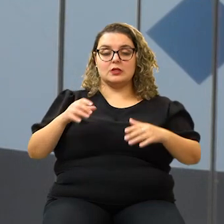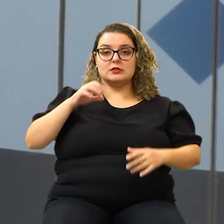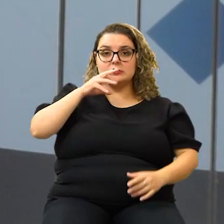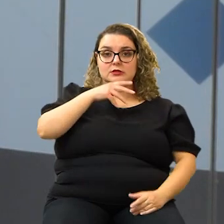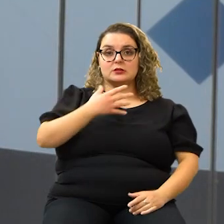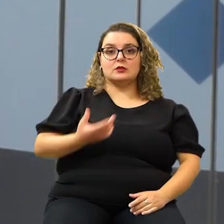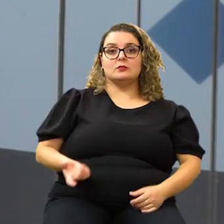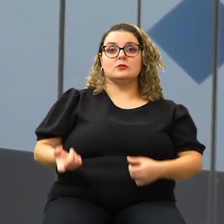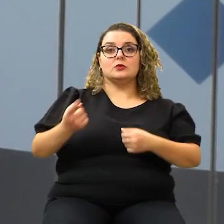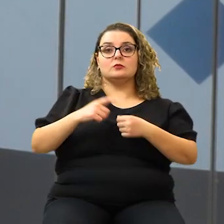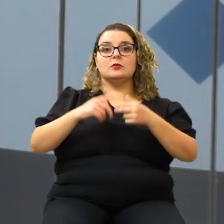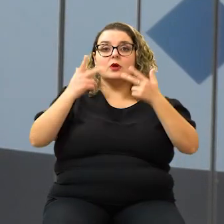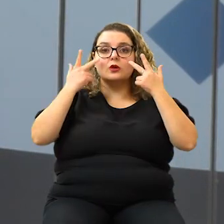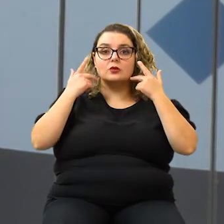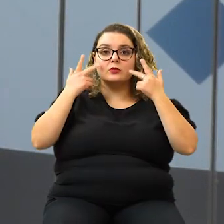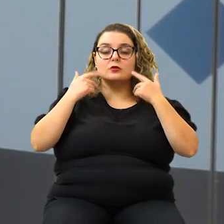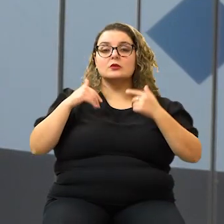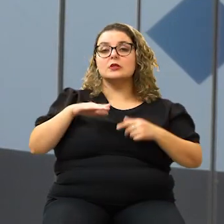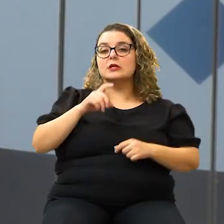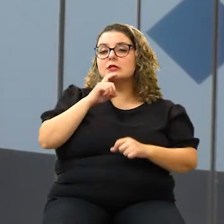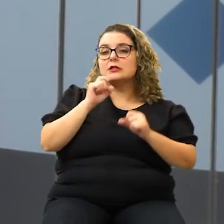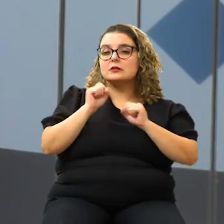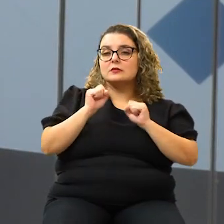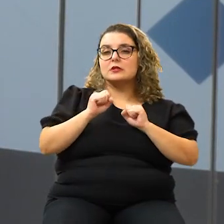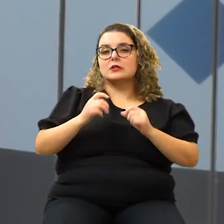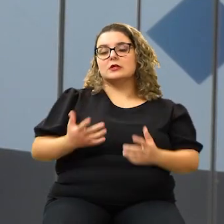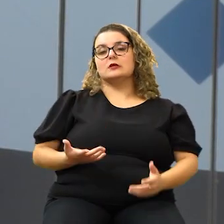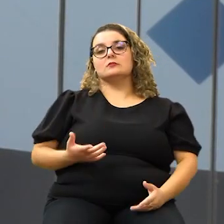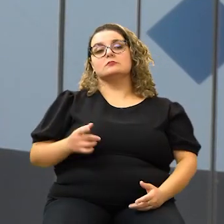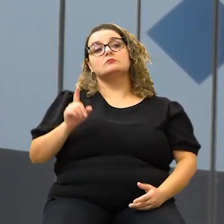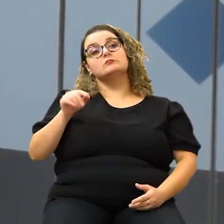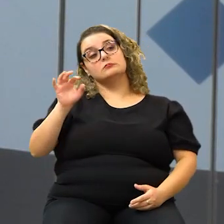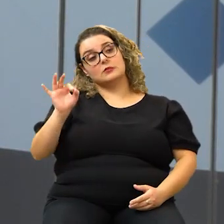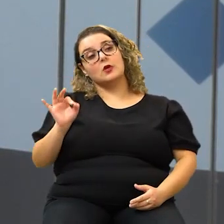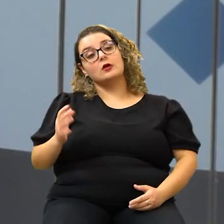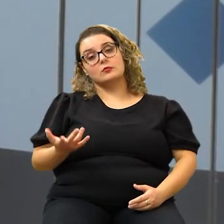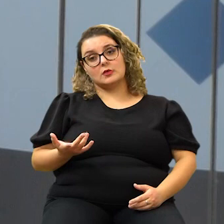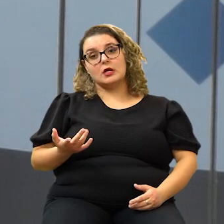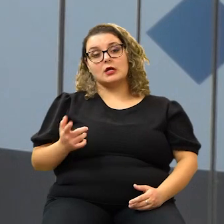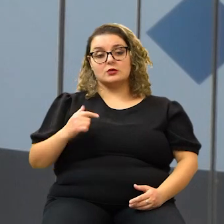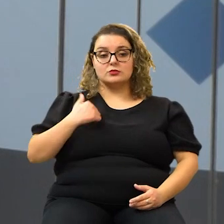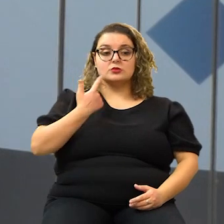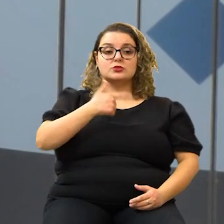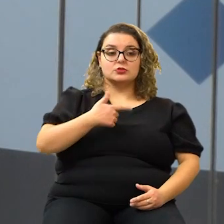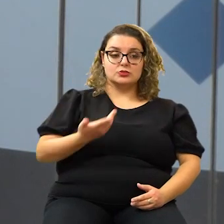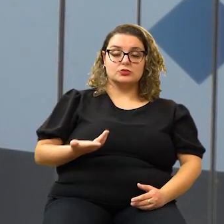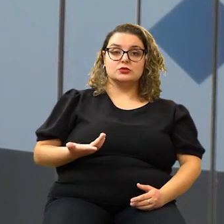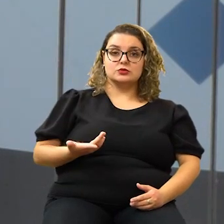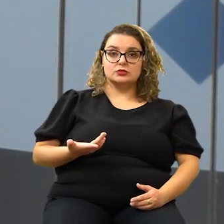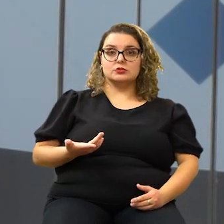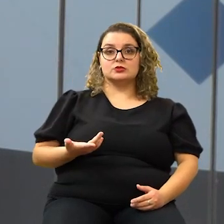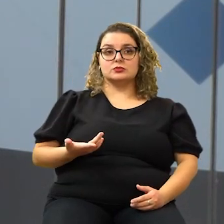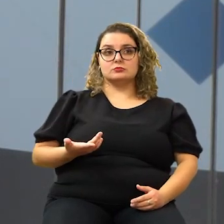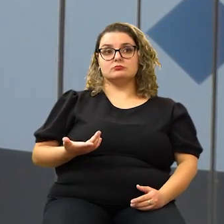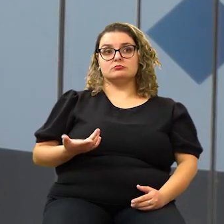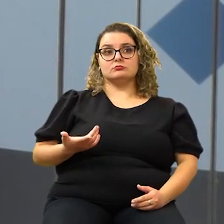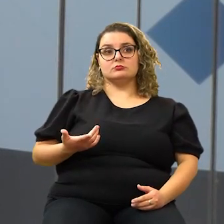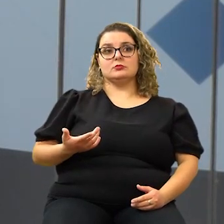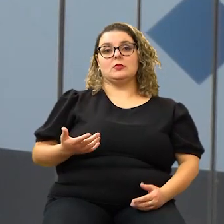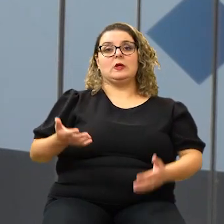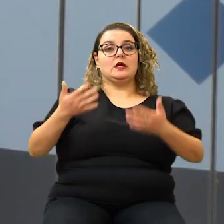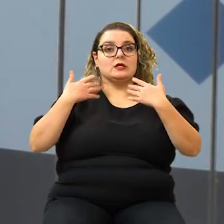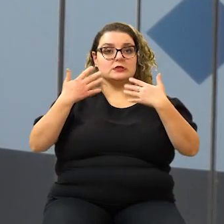condição mais de normalidade e até mais fria, é uma tendência de que a gente tenha esse calor